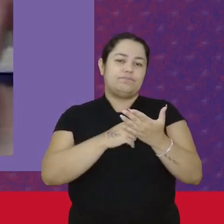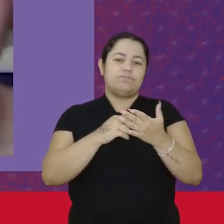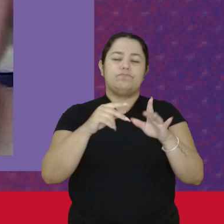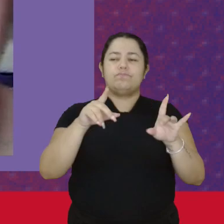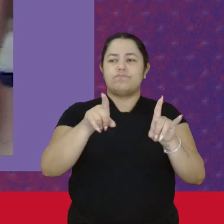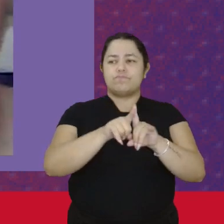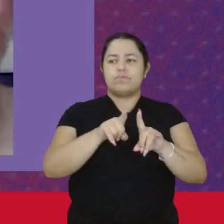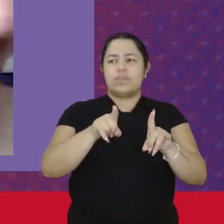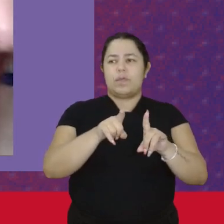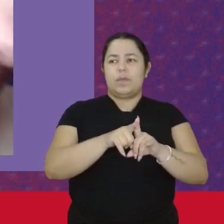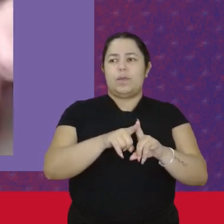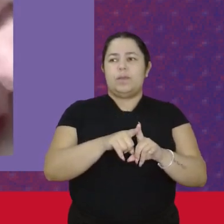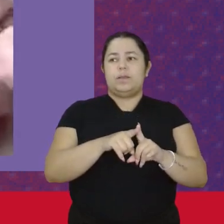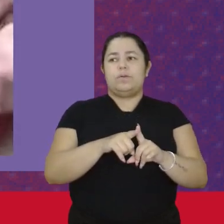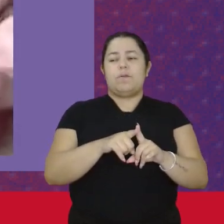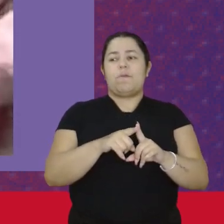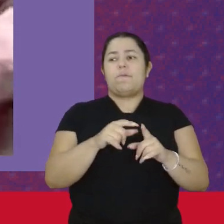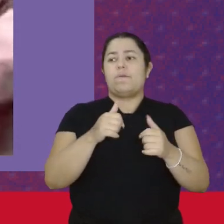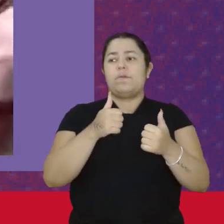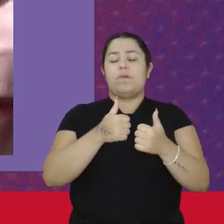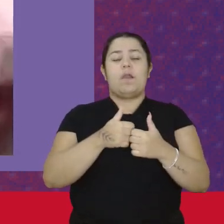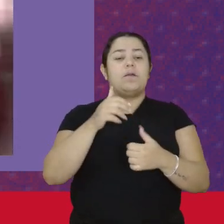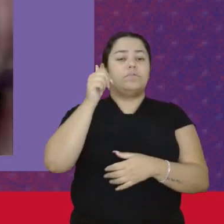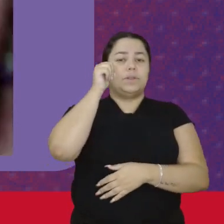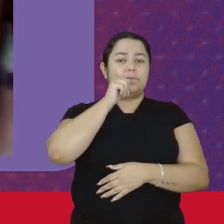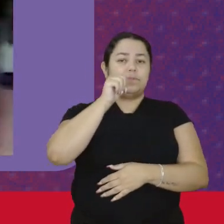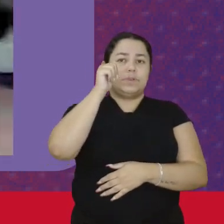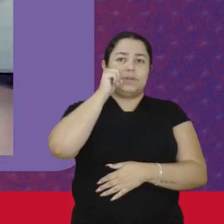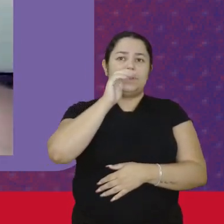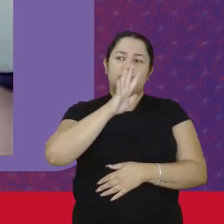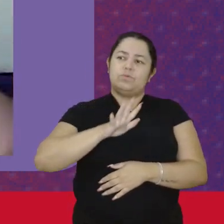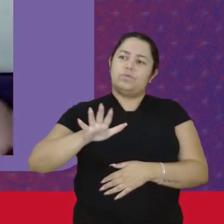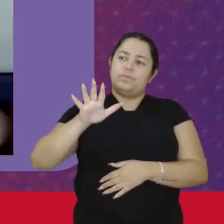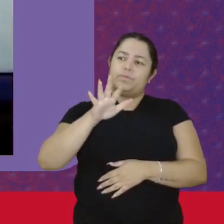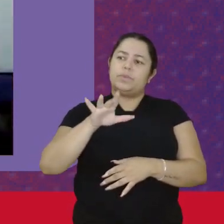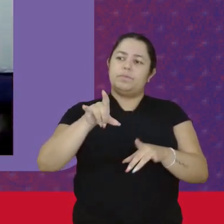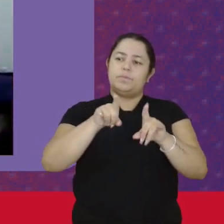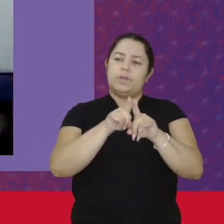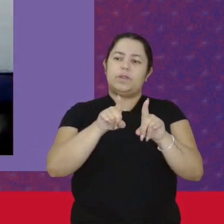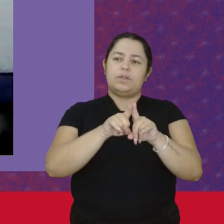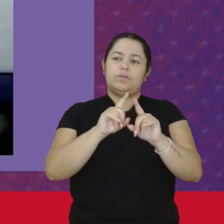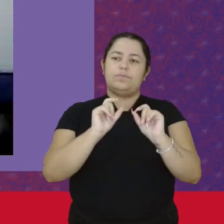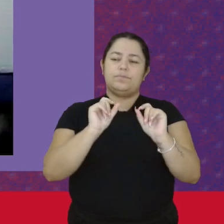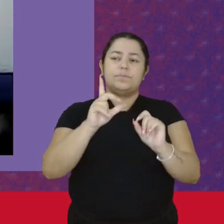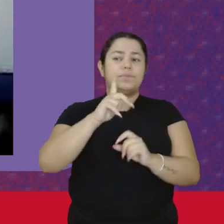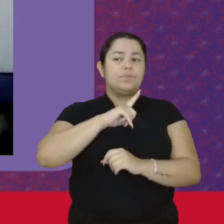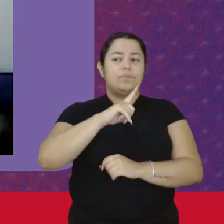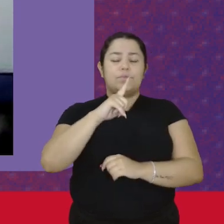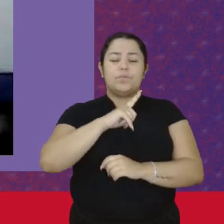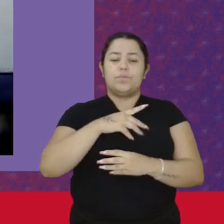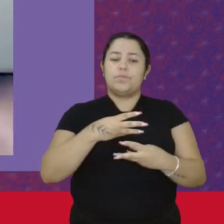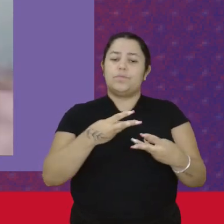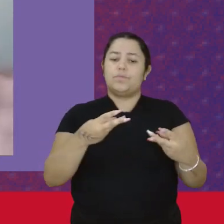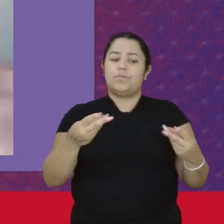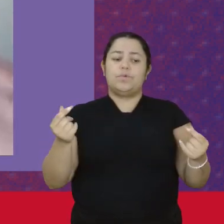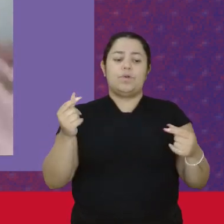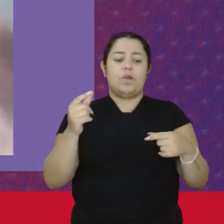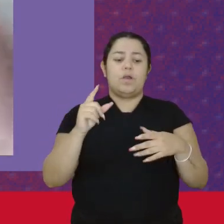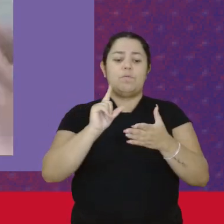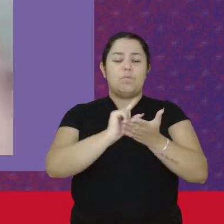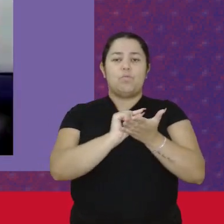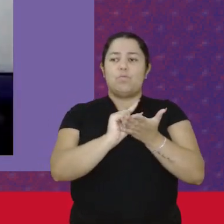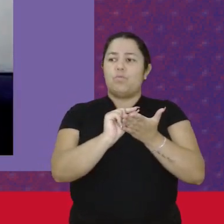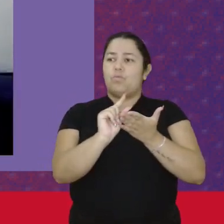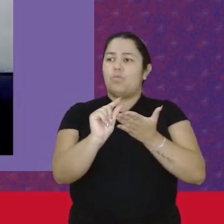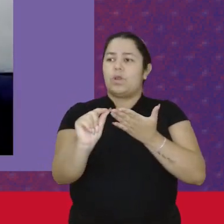revistas destinadas a um público feminino, e no qual tinham muitos artigos, e,